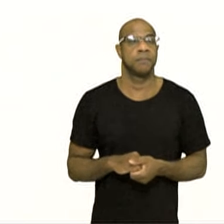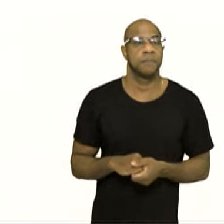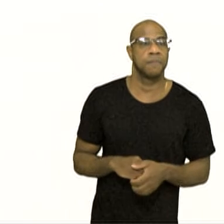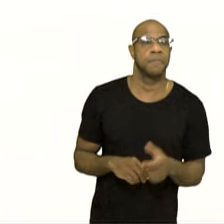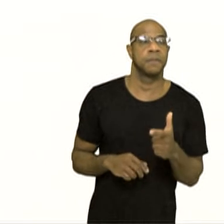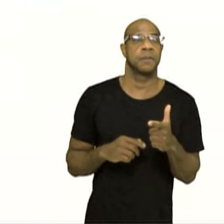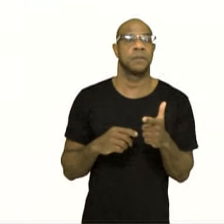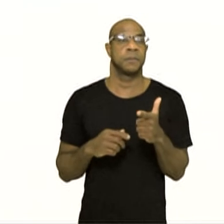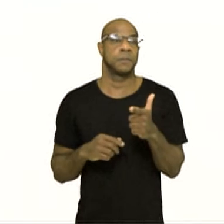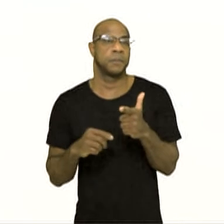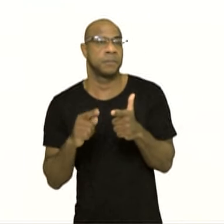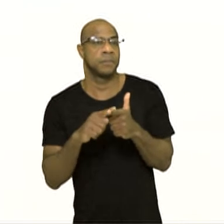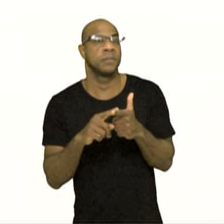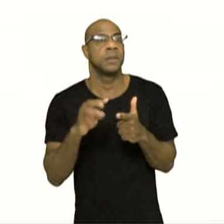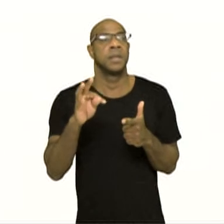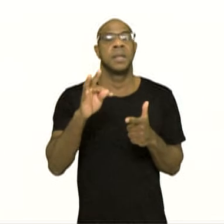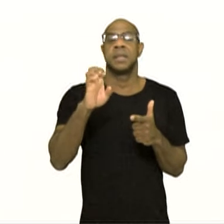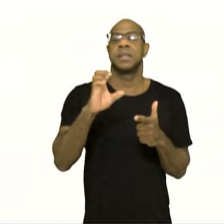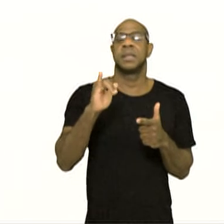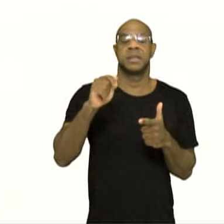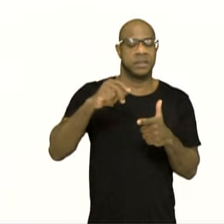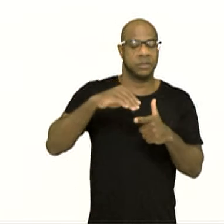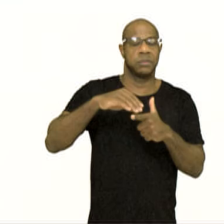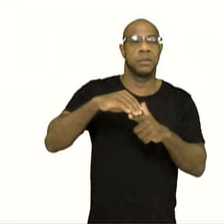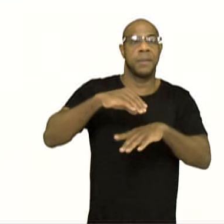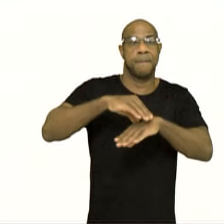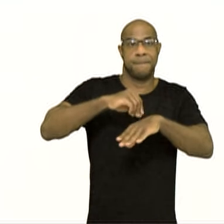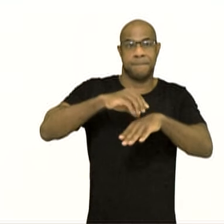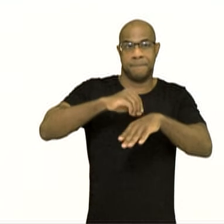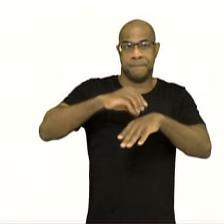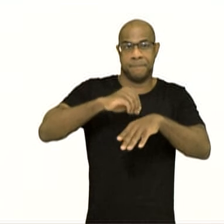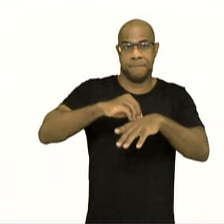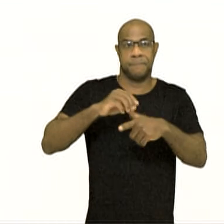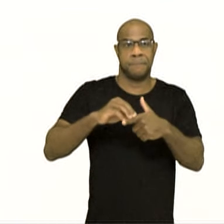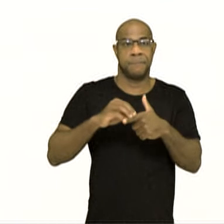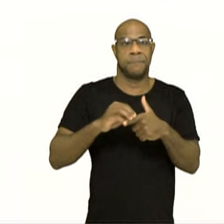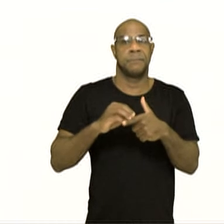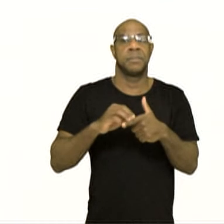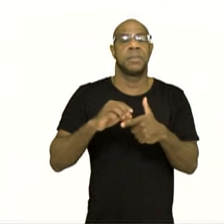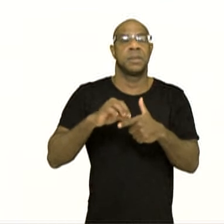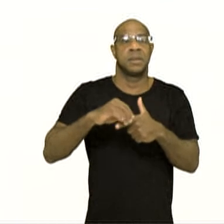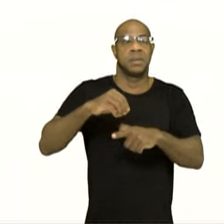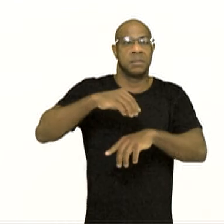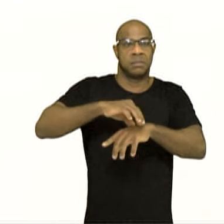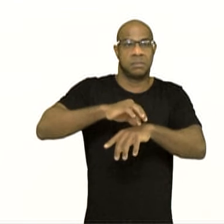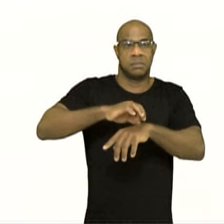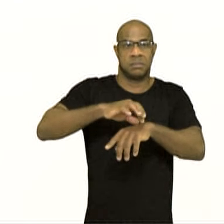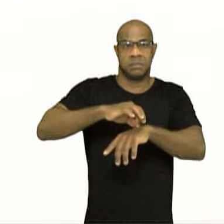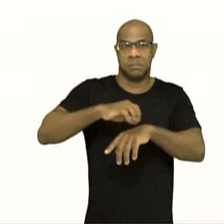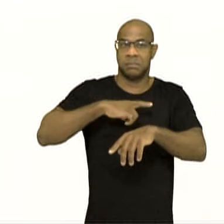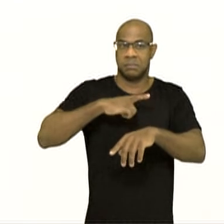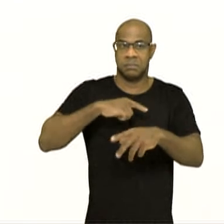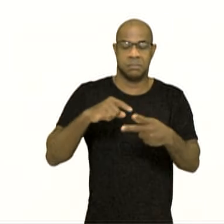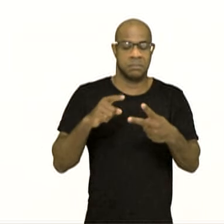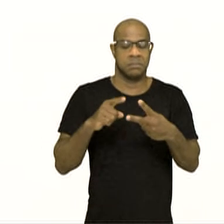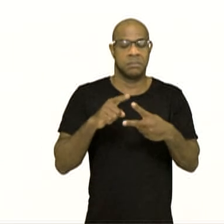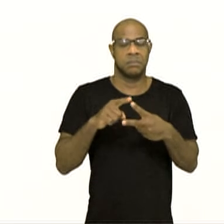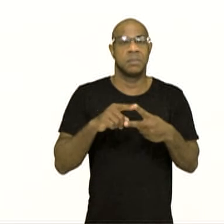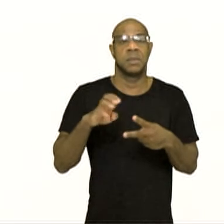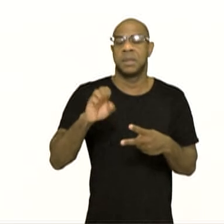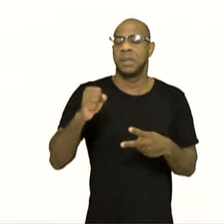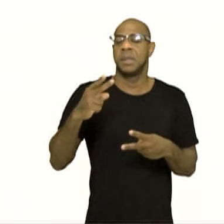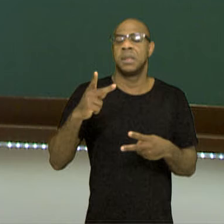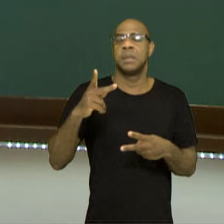o tecido chamado, existe um que é o chamado cavernoso e o tecido chamado de